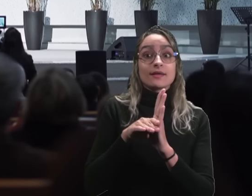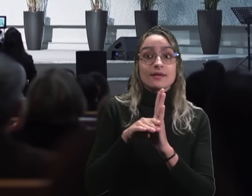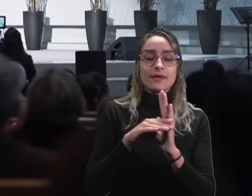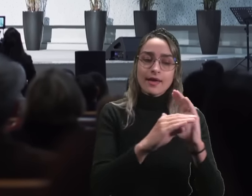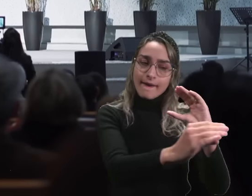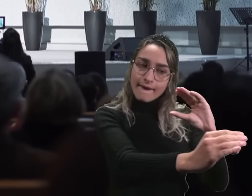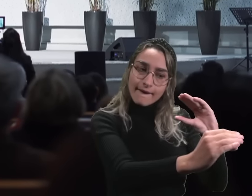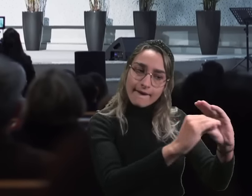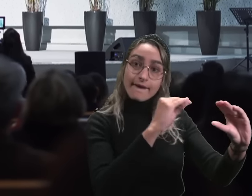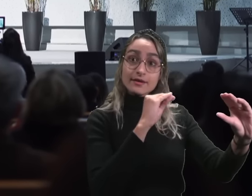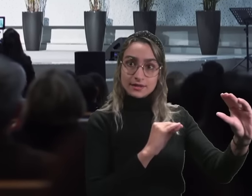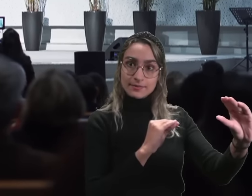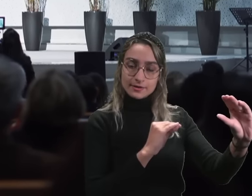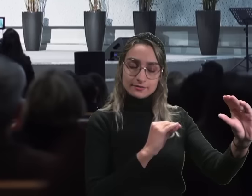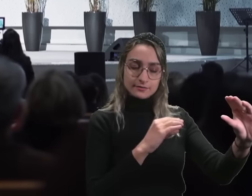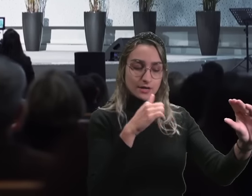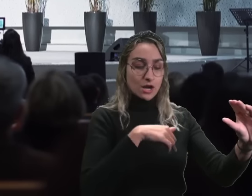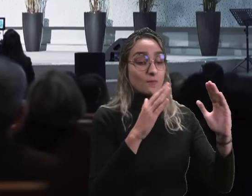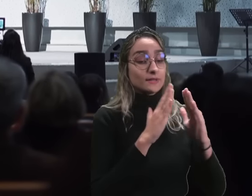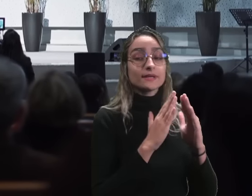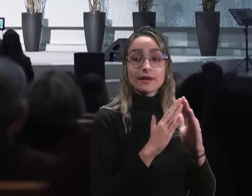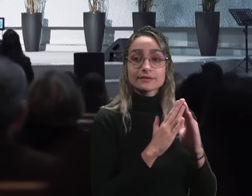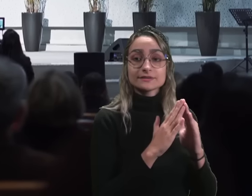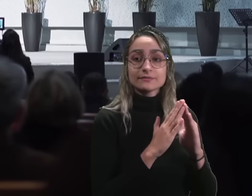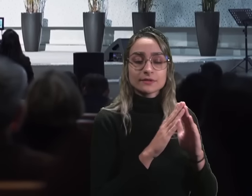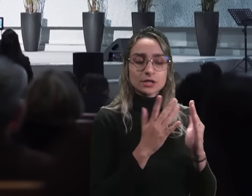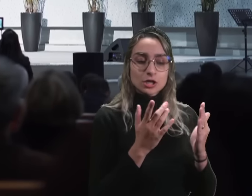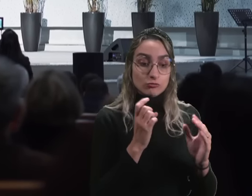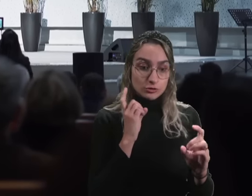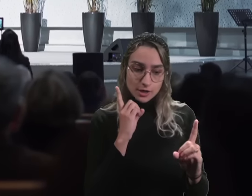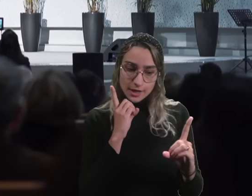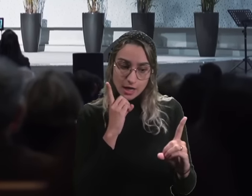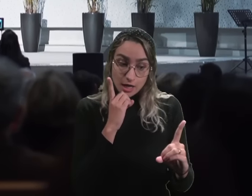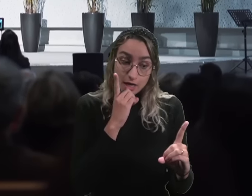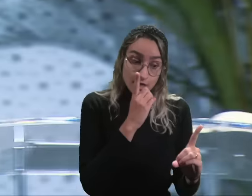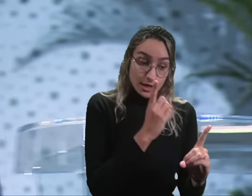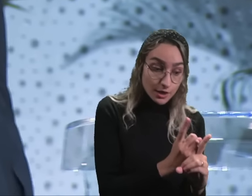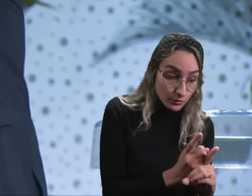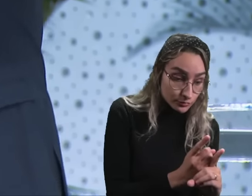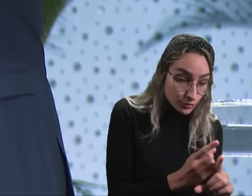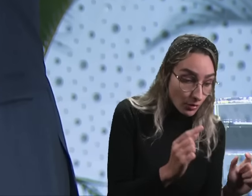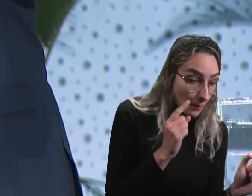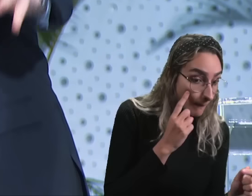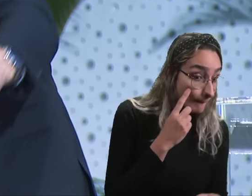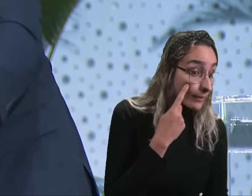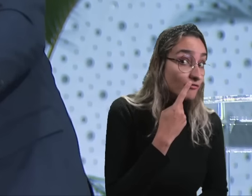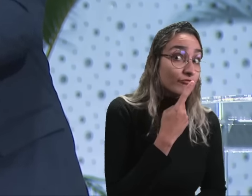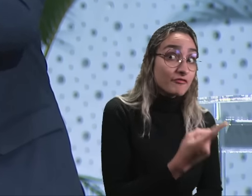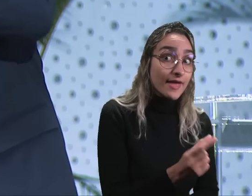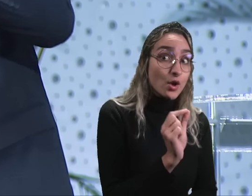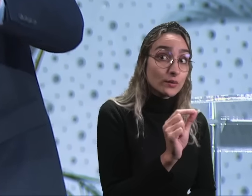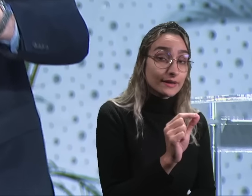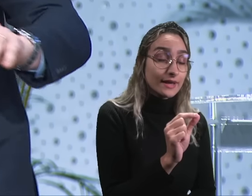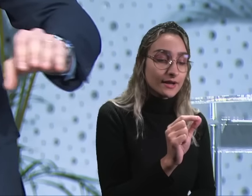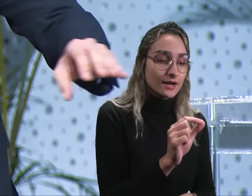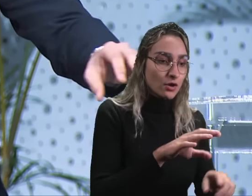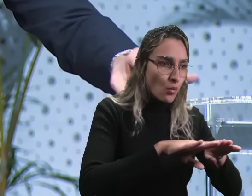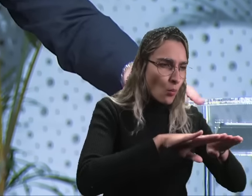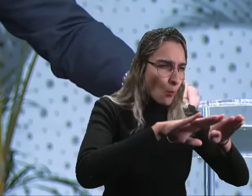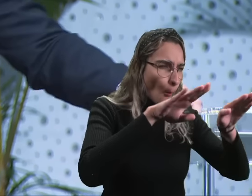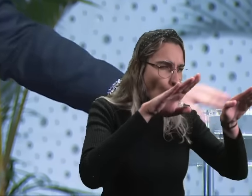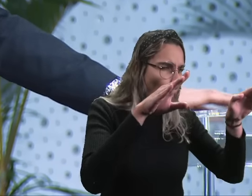e quando a encomenda chegou em casa ele chegou olhou assim lá da esquina da rua viu já tava lá na varanda aquele barril de farinha aquela monteira de